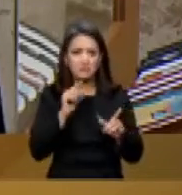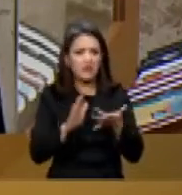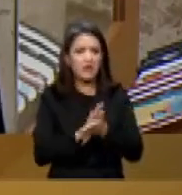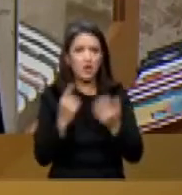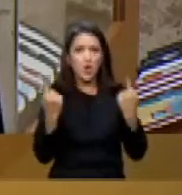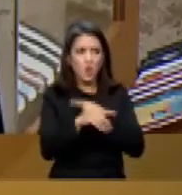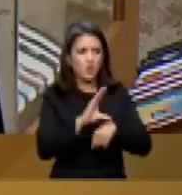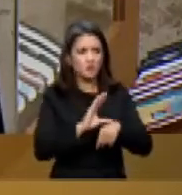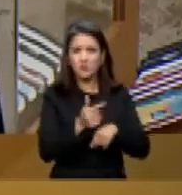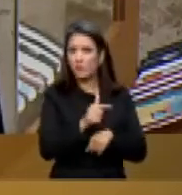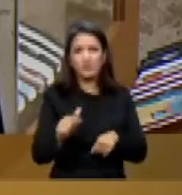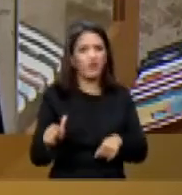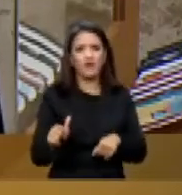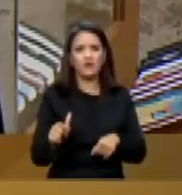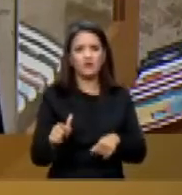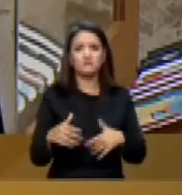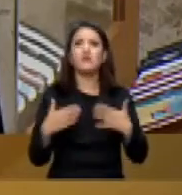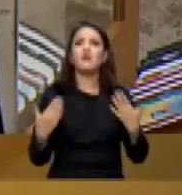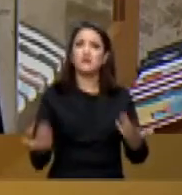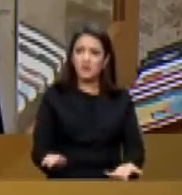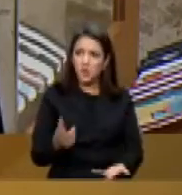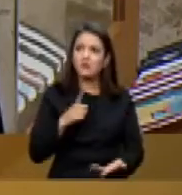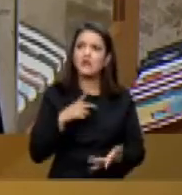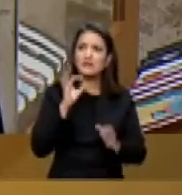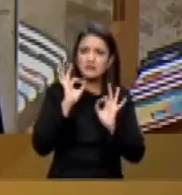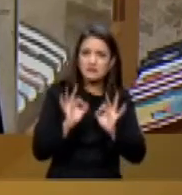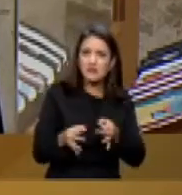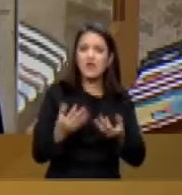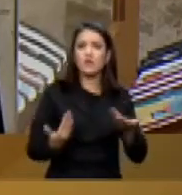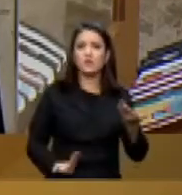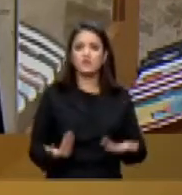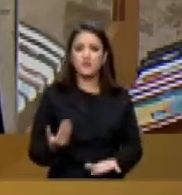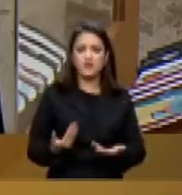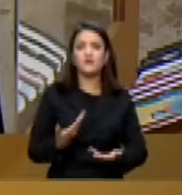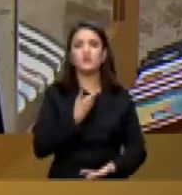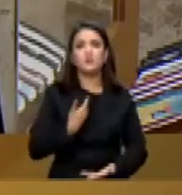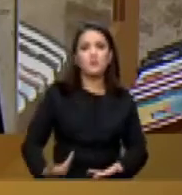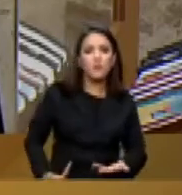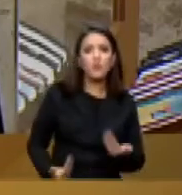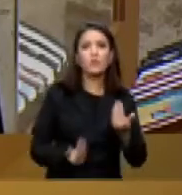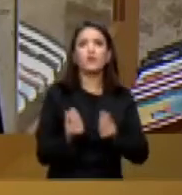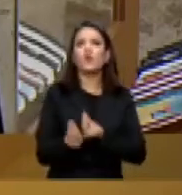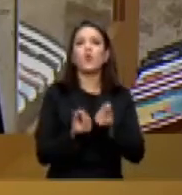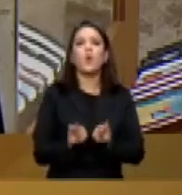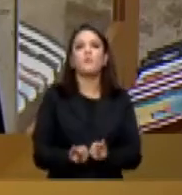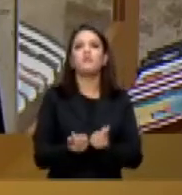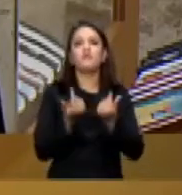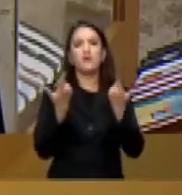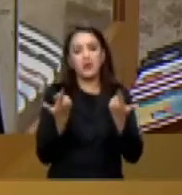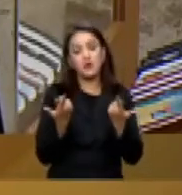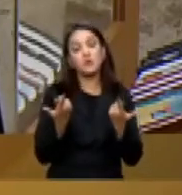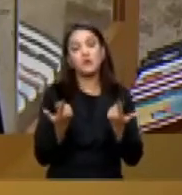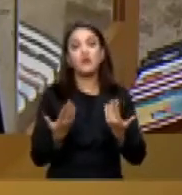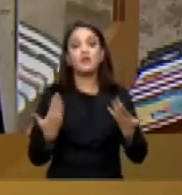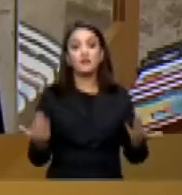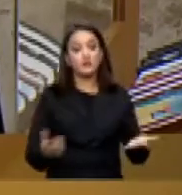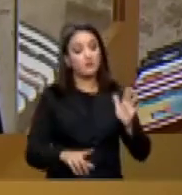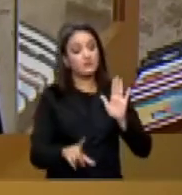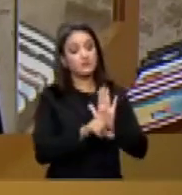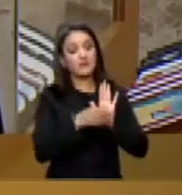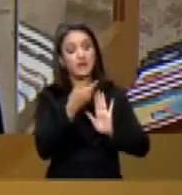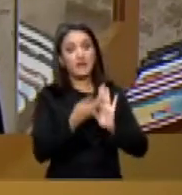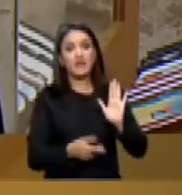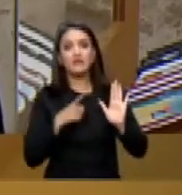há violação à universalidade do serviço público e à modicidade tarifária, data vênia. O legislador buscou criar